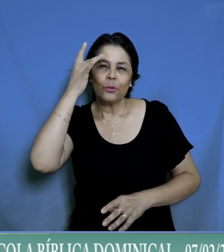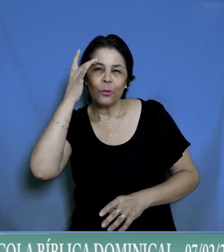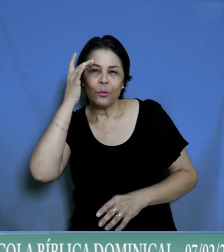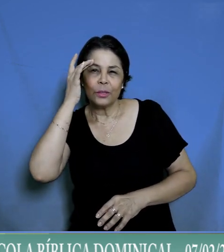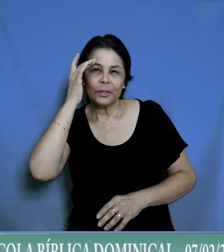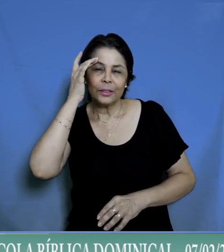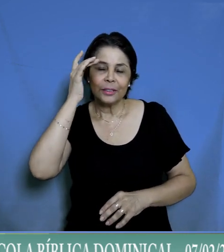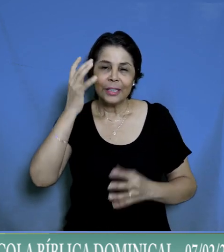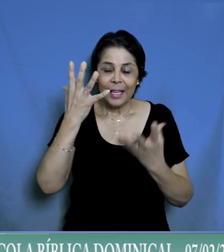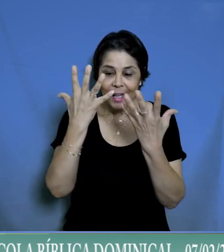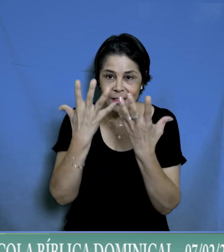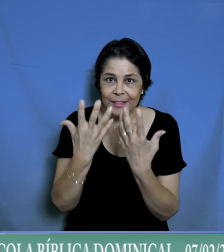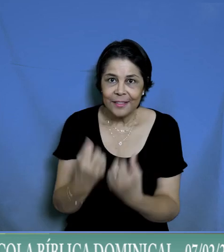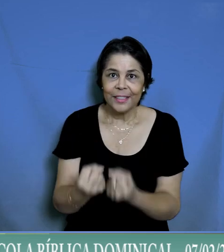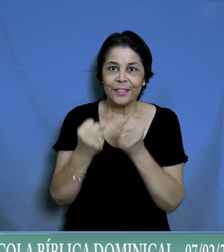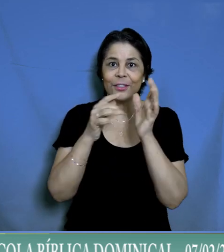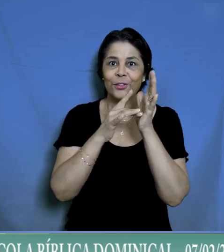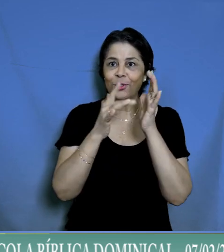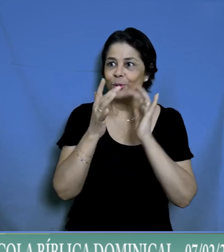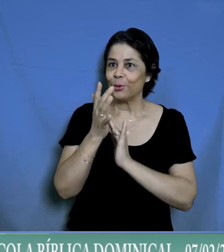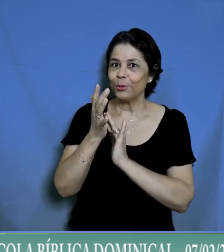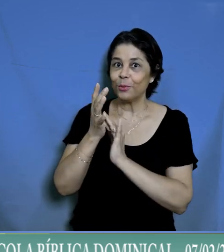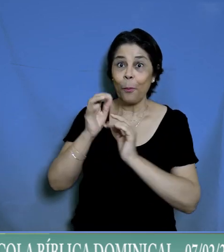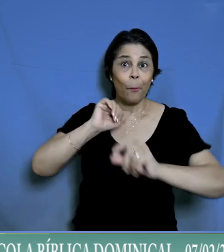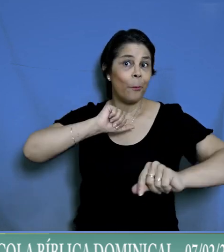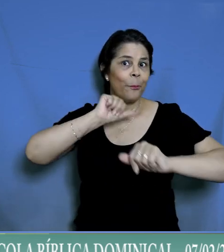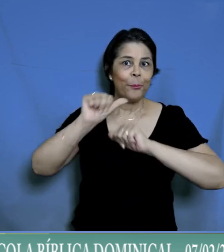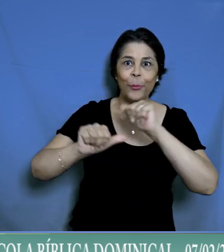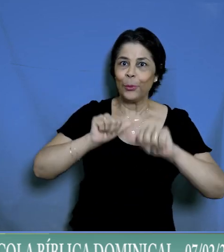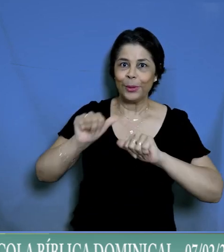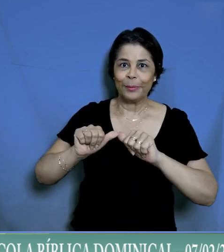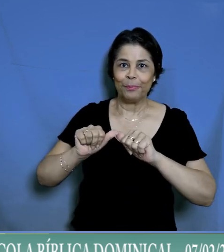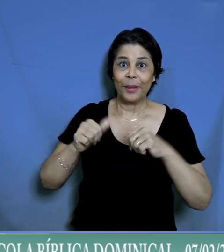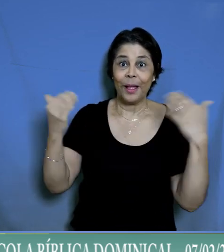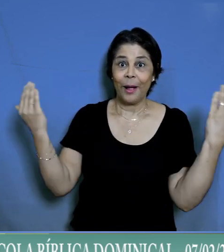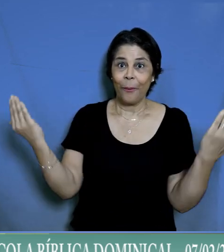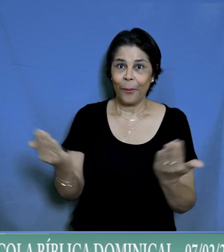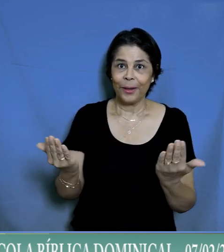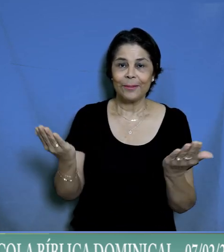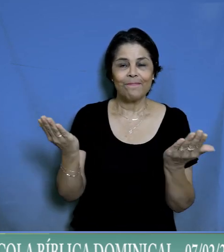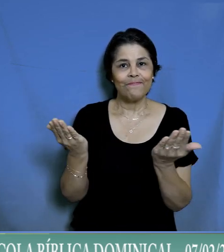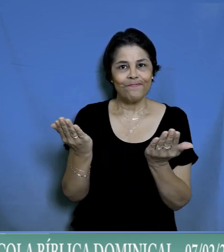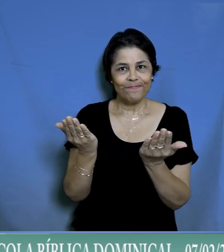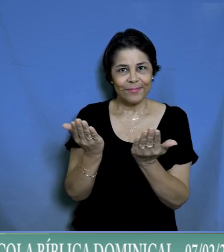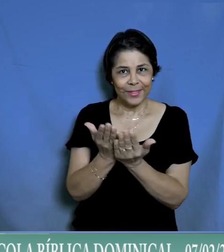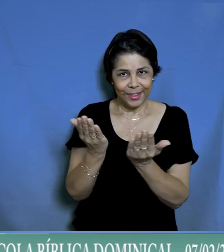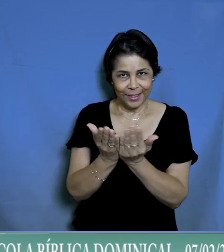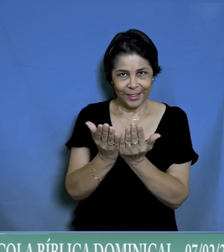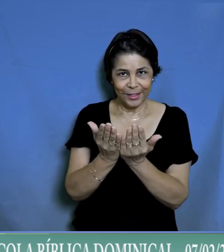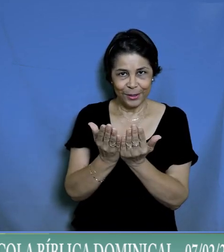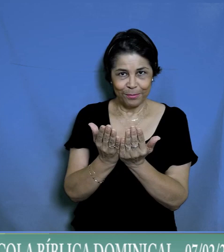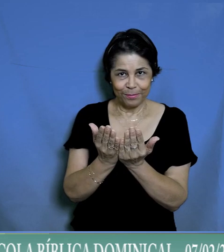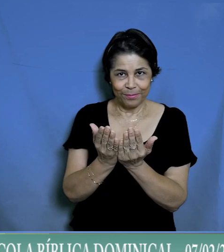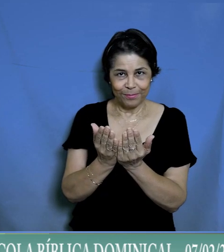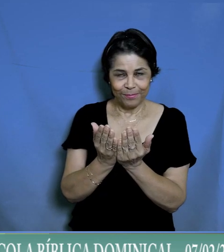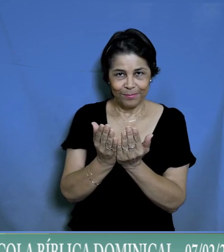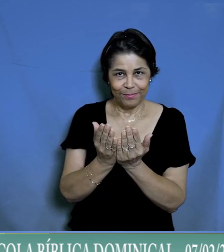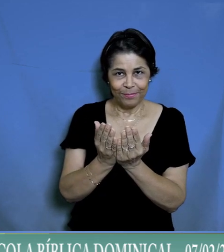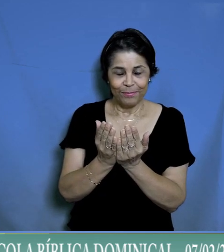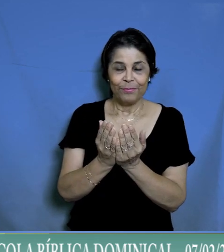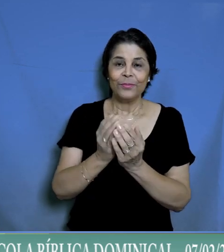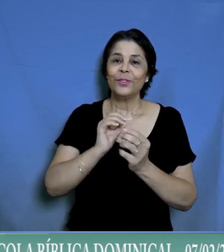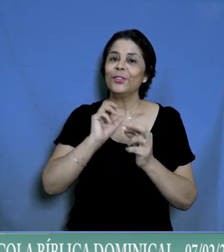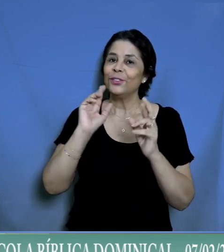de uma sociedade corrompida. É isso que Paulo está falando aqui a respeito da cidadania cristã, a partir do capítulo